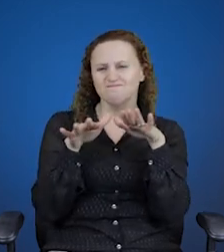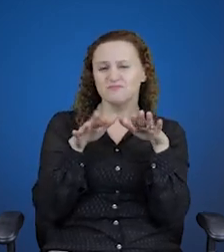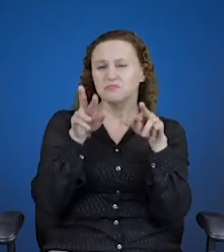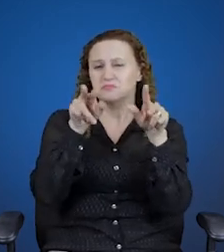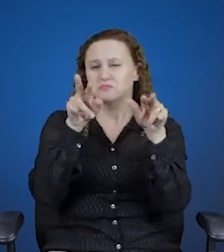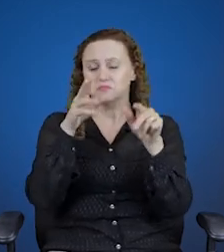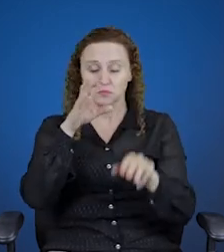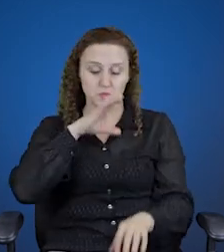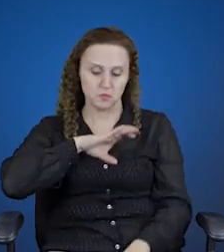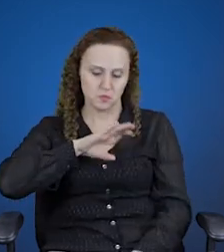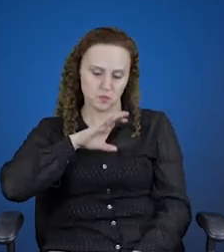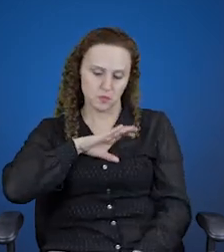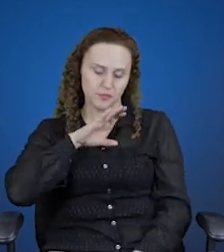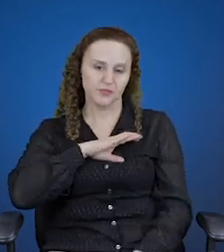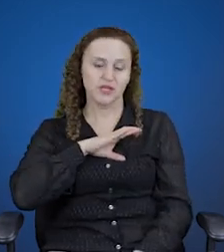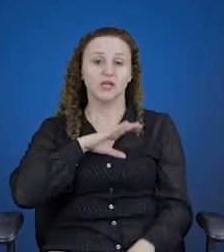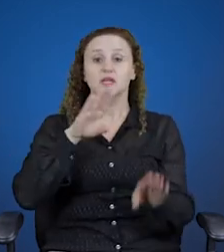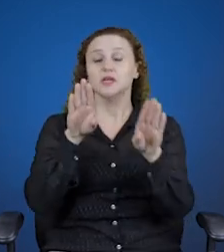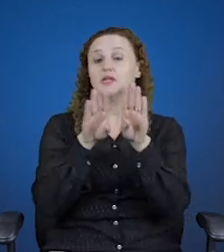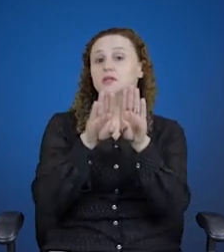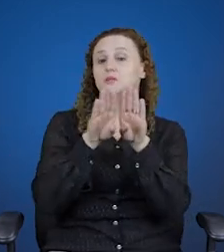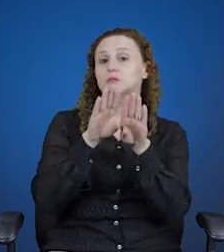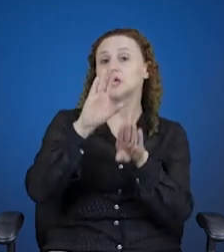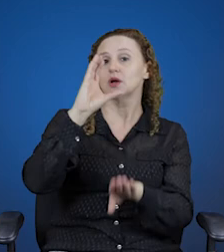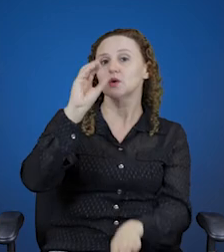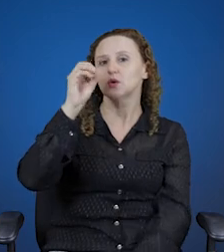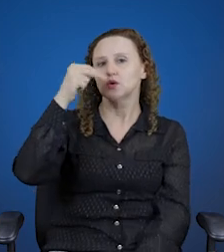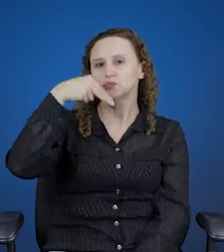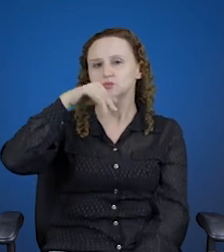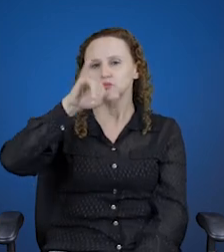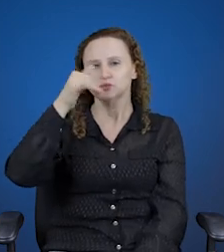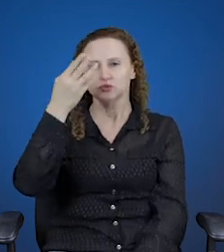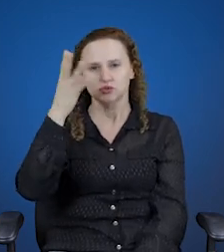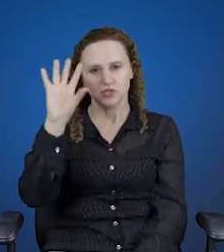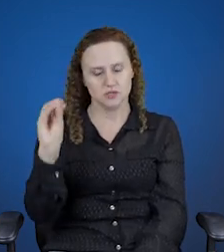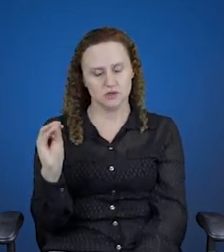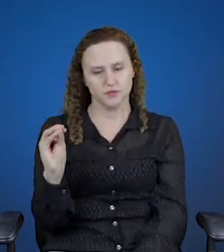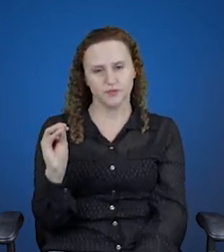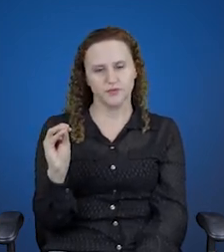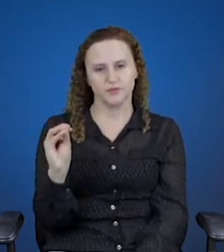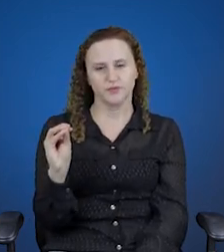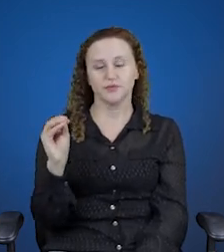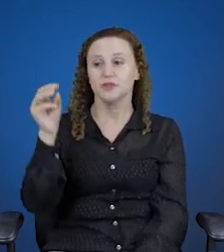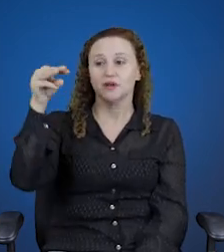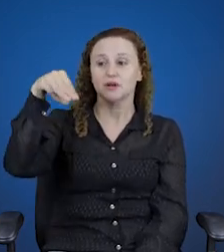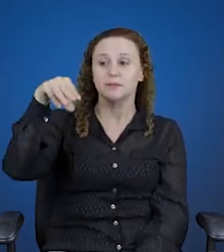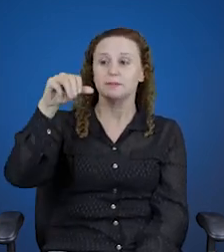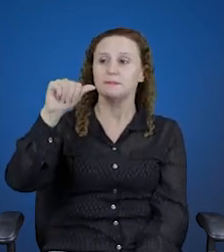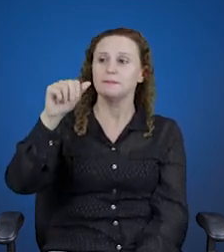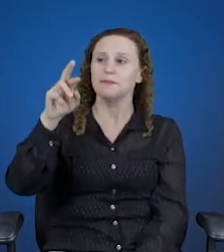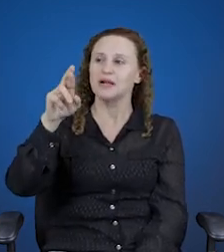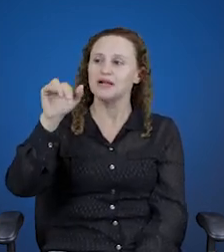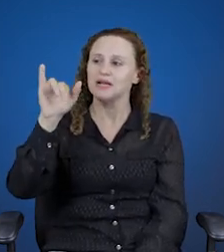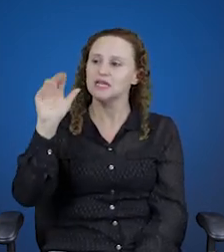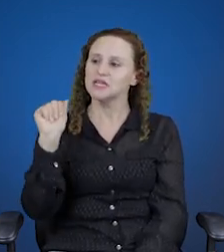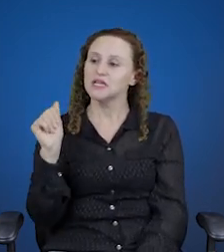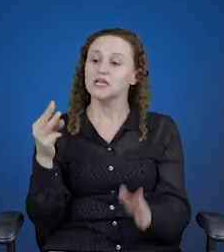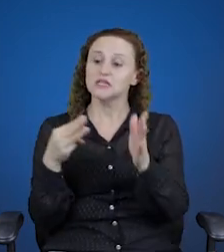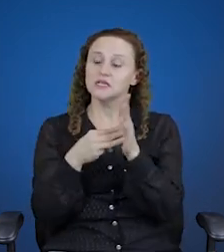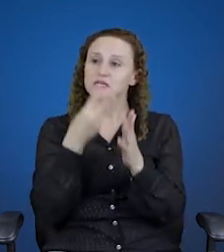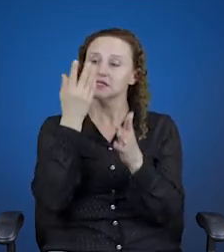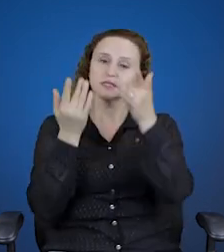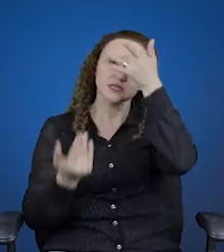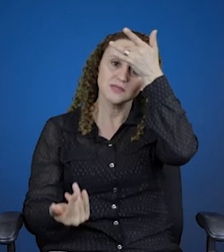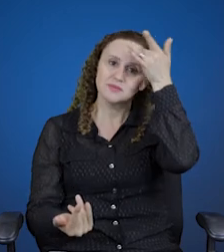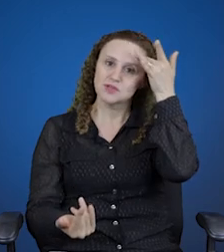flexionado como é em português e conjugado Maria está na terceira é a terceira pessoa